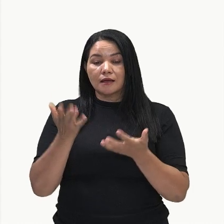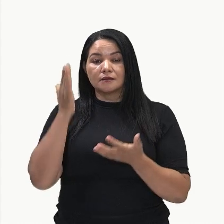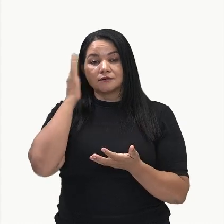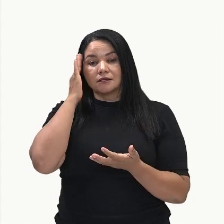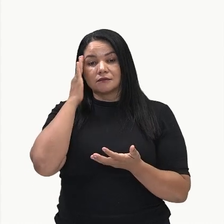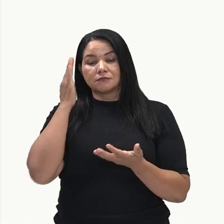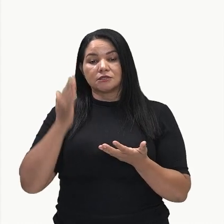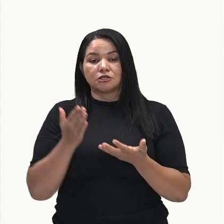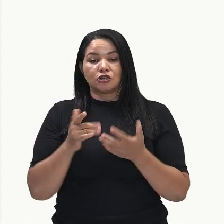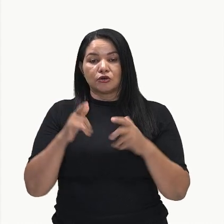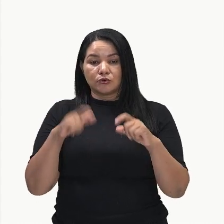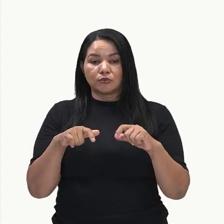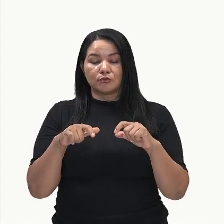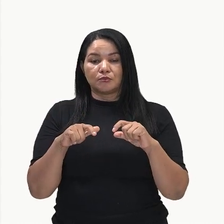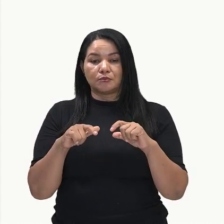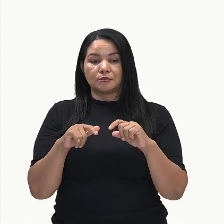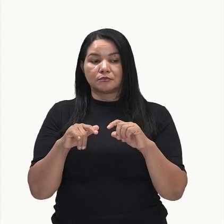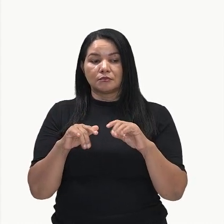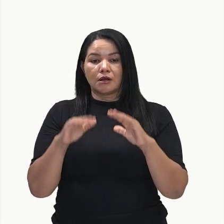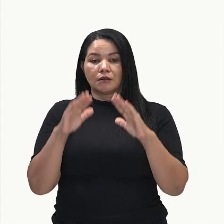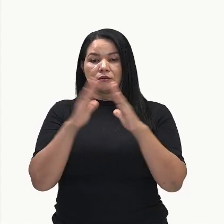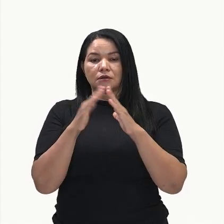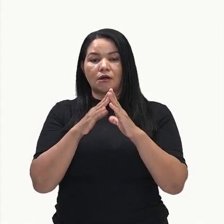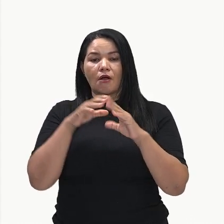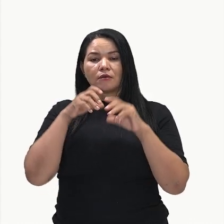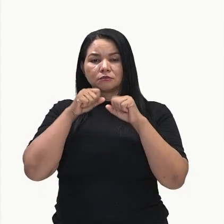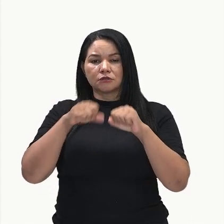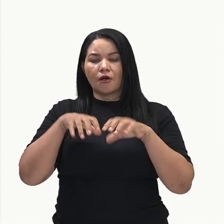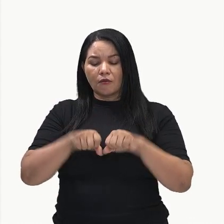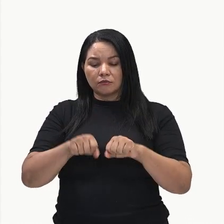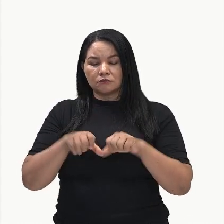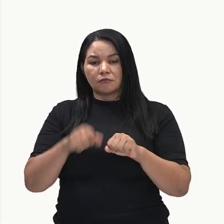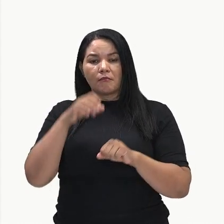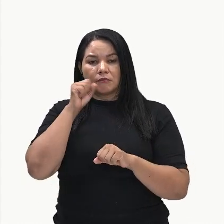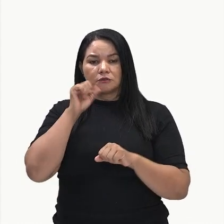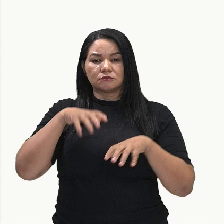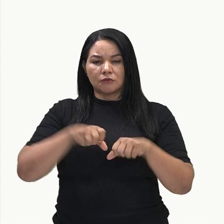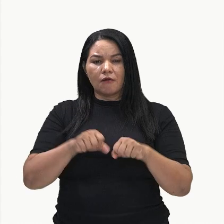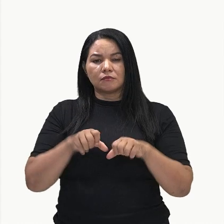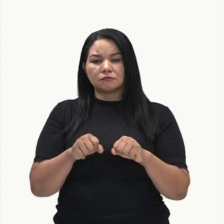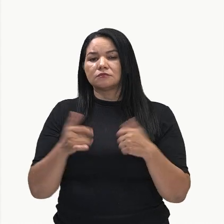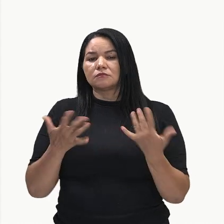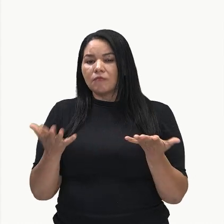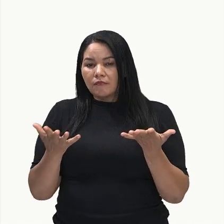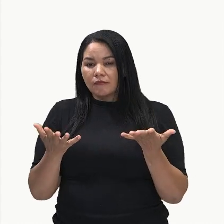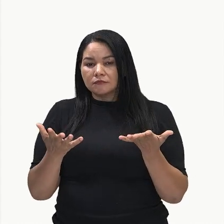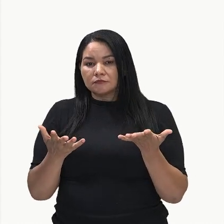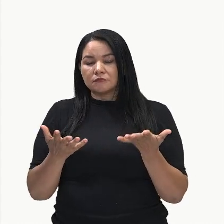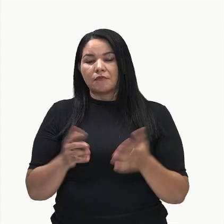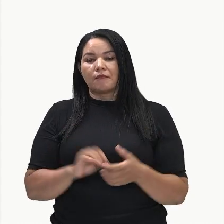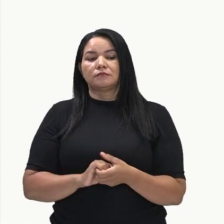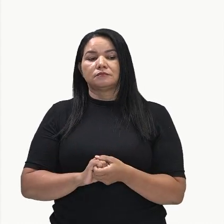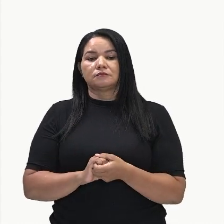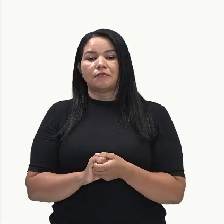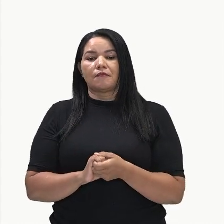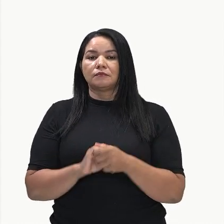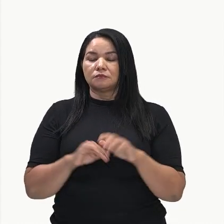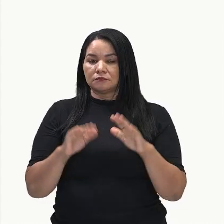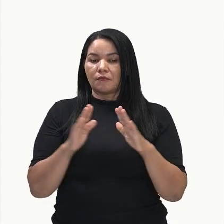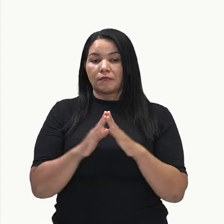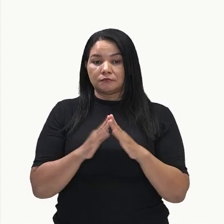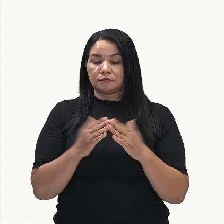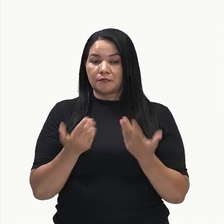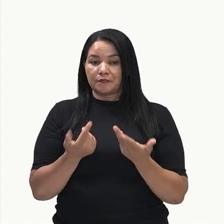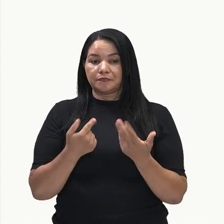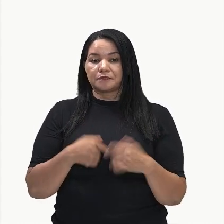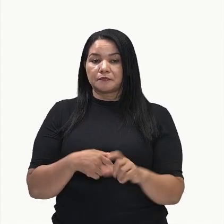que tem uma padaria? A padaria não é um lugar que sai andando, a padaria está fixa, né? Por isso que se usa donde. Donde